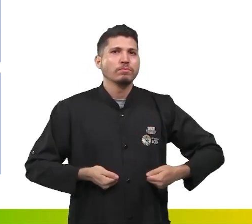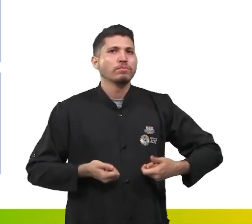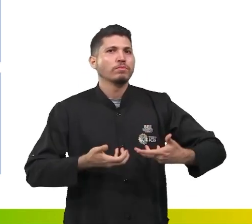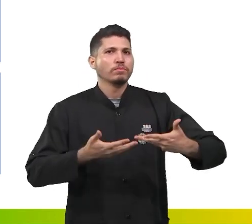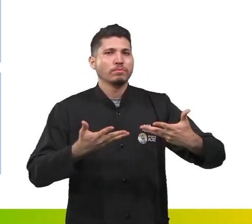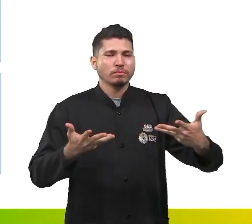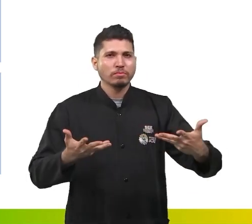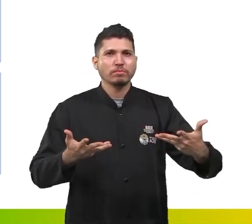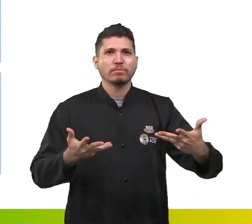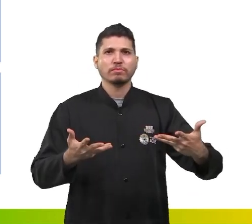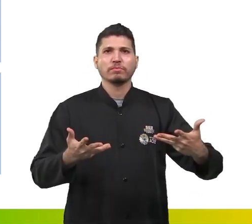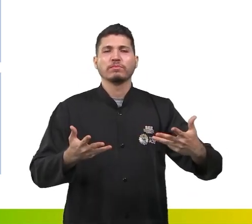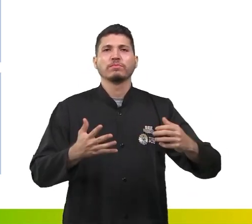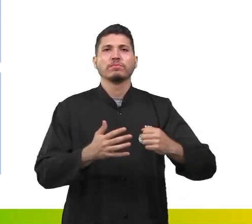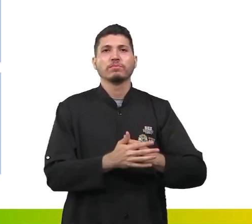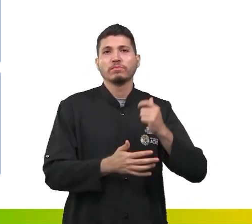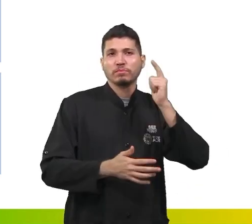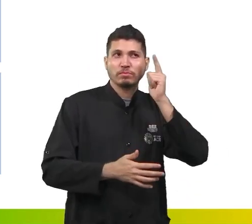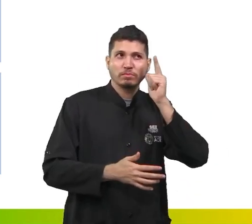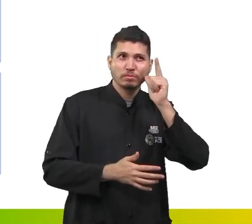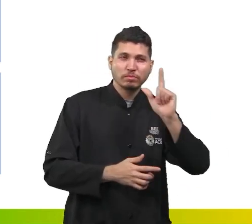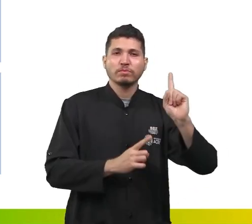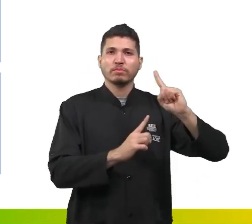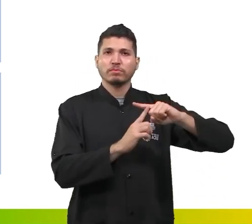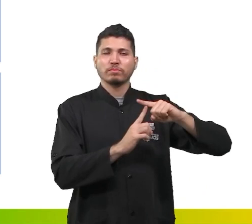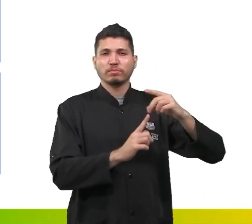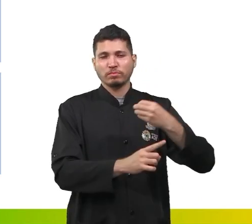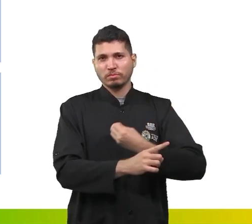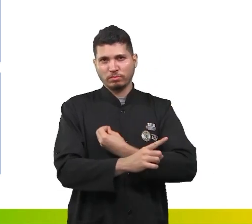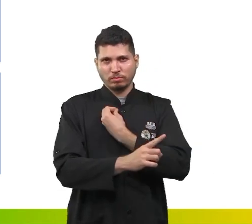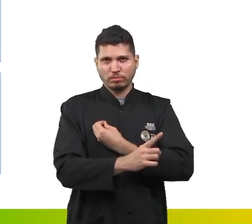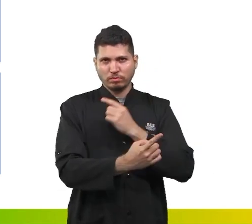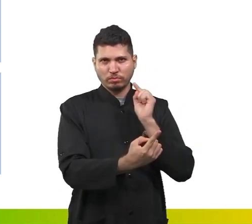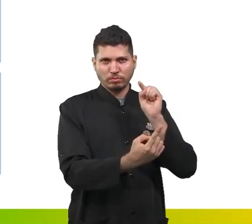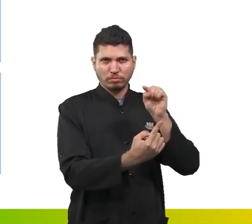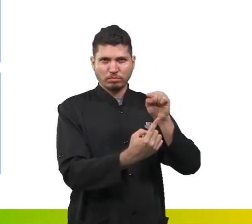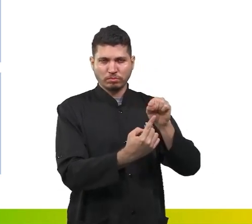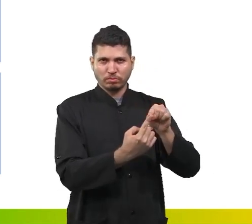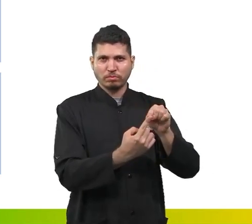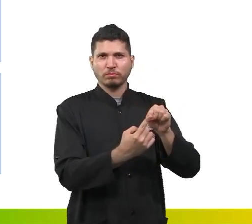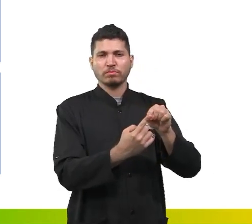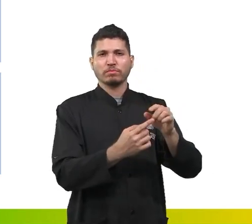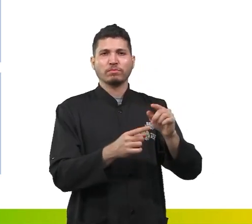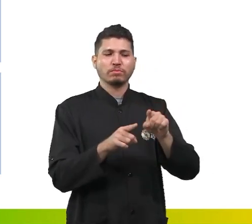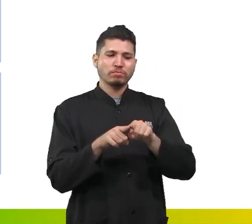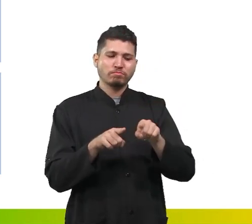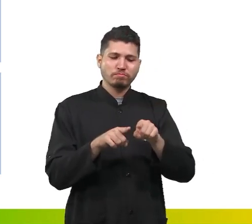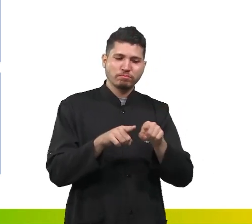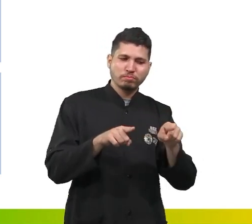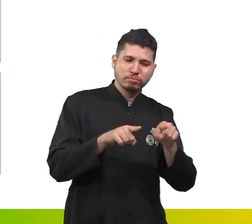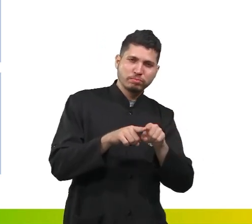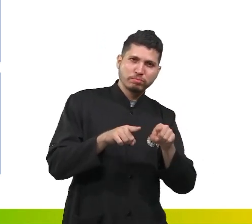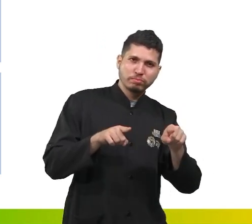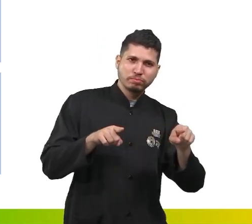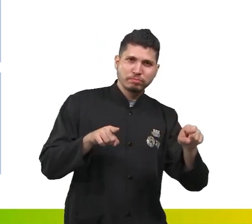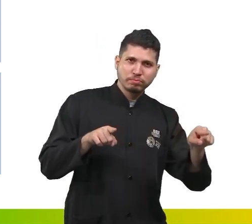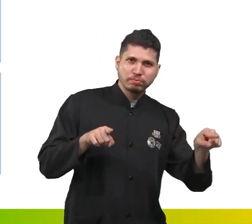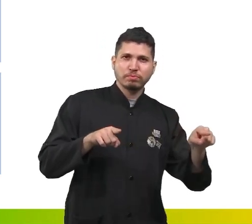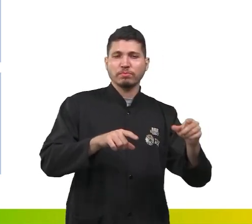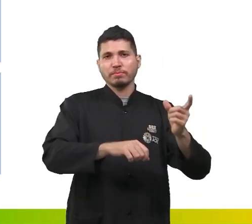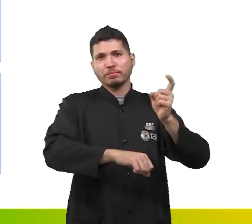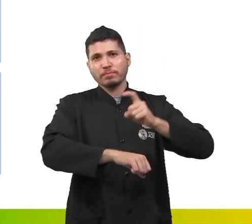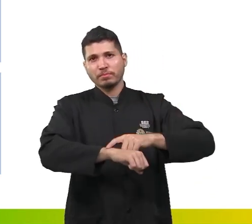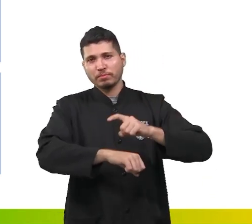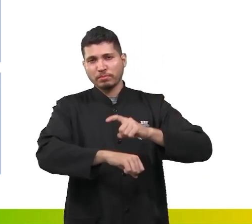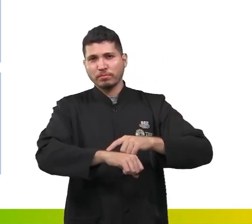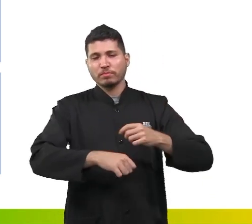em consideração seus ganhos, estilo de vida e os objetivos, sejam eles de curto, médio e longo prazo. Também